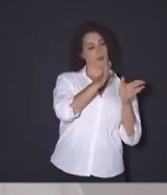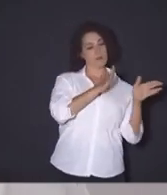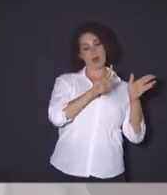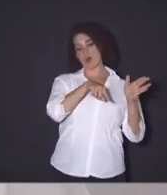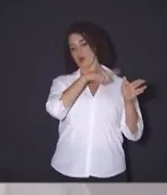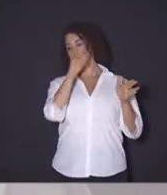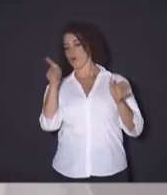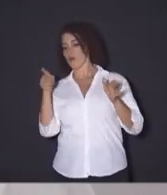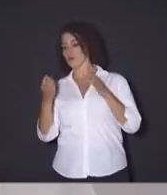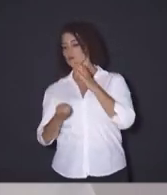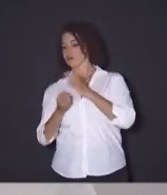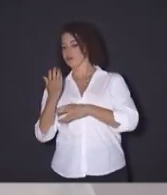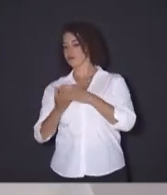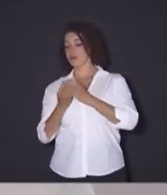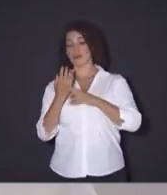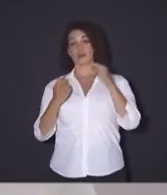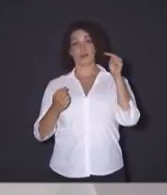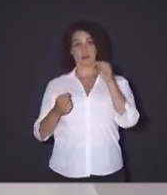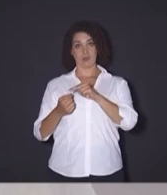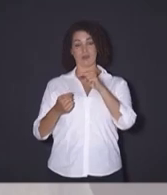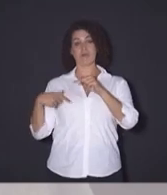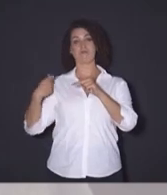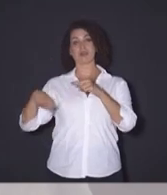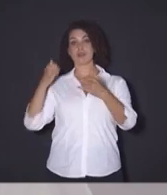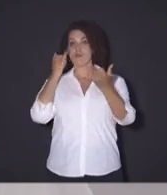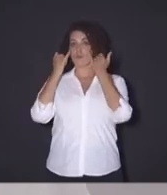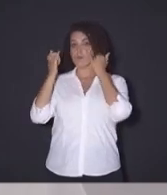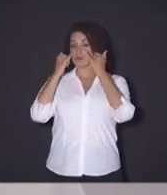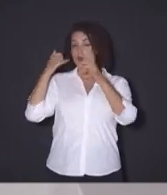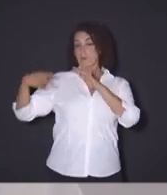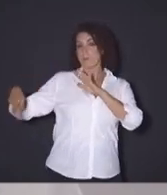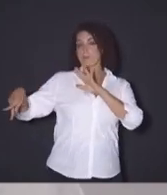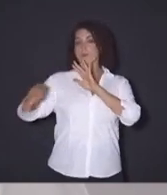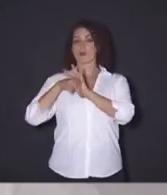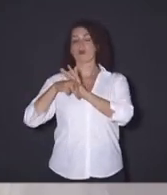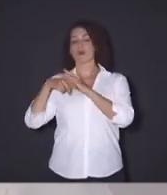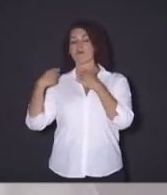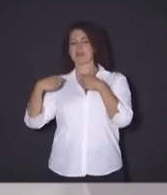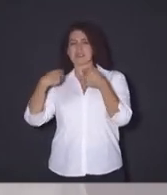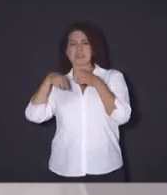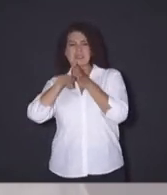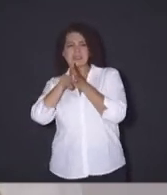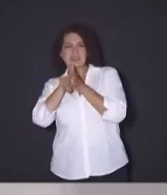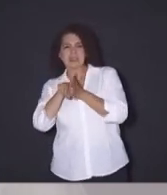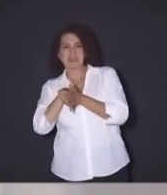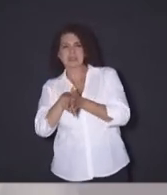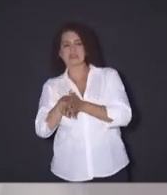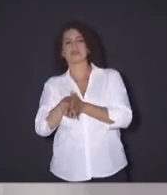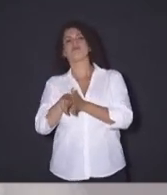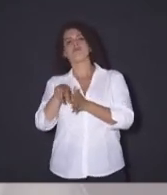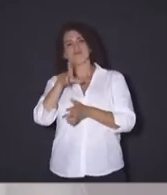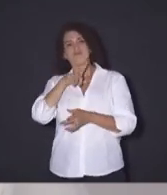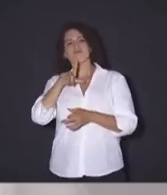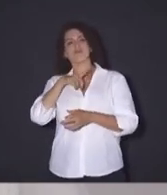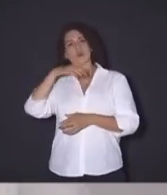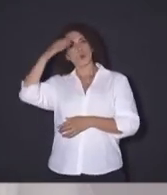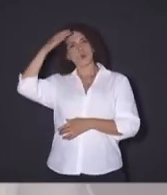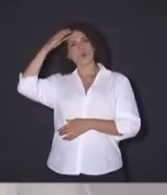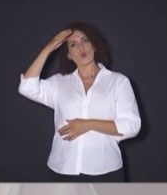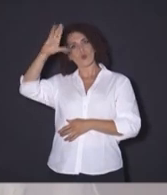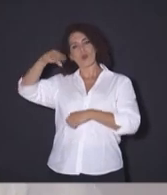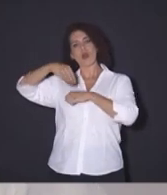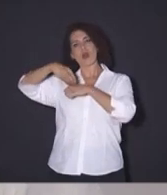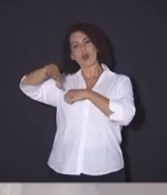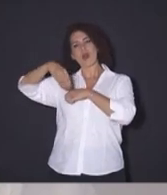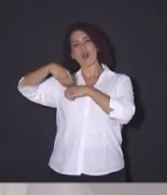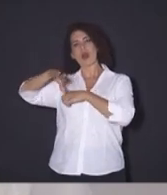nesse que produz é preciso ter informação própria é preciso investigar a gente tem uma grande cultura reproduzir